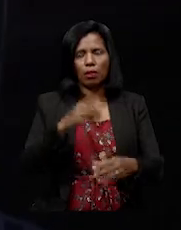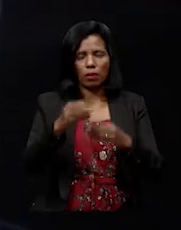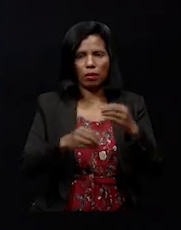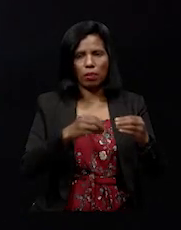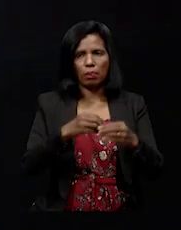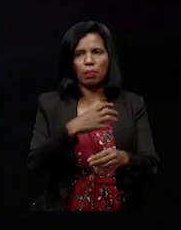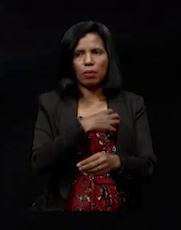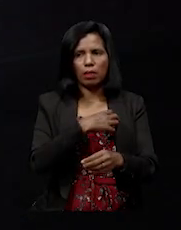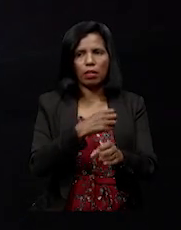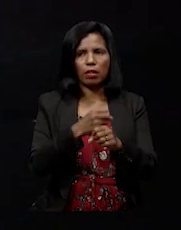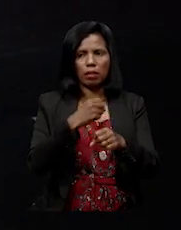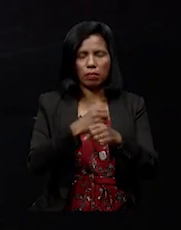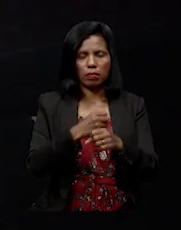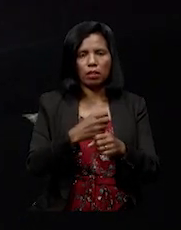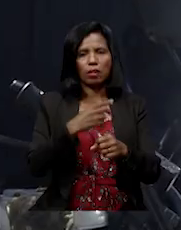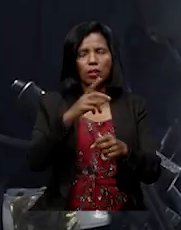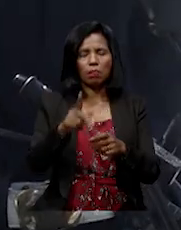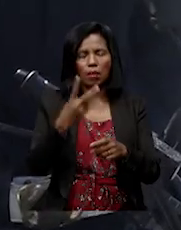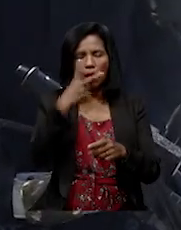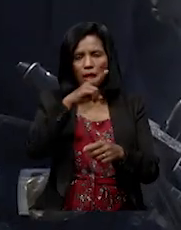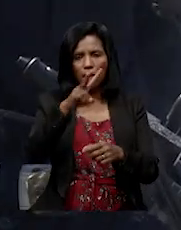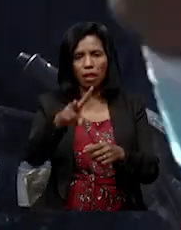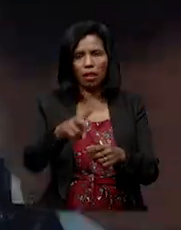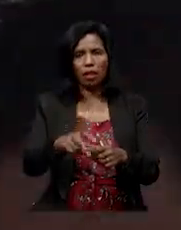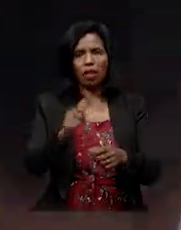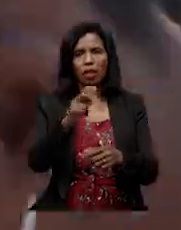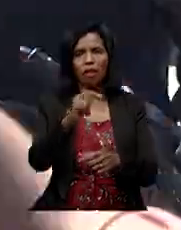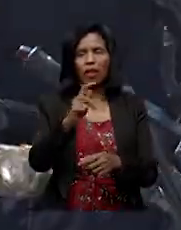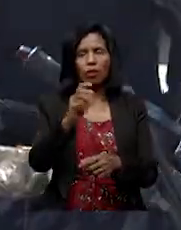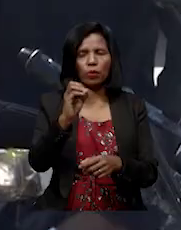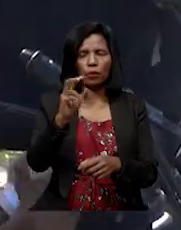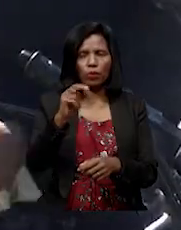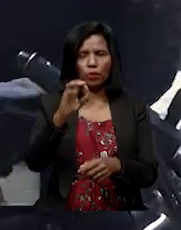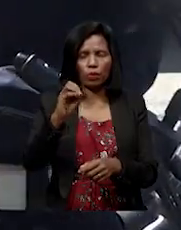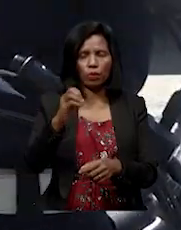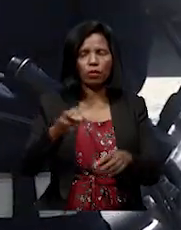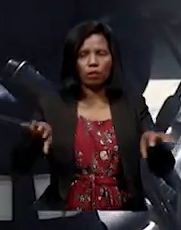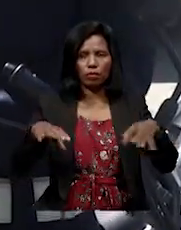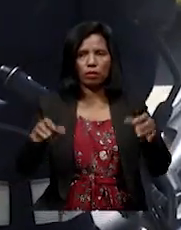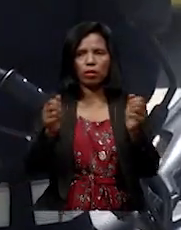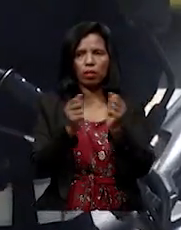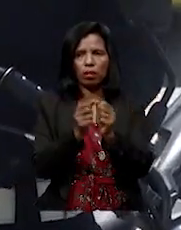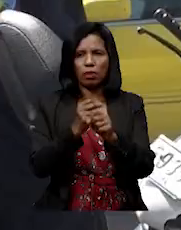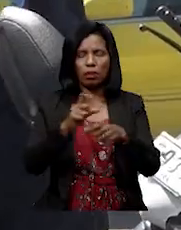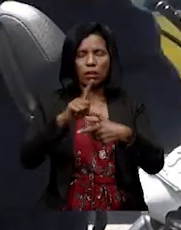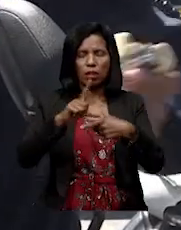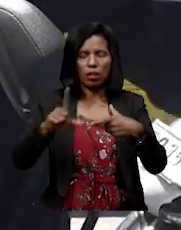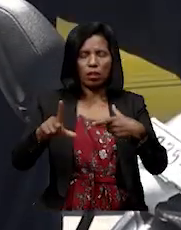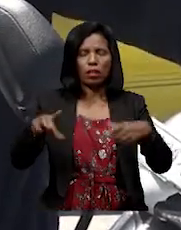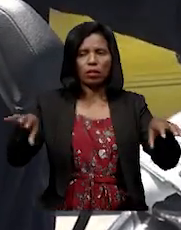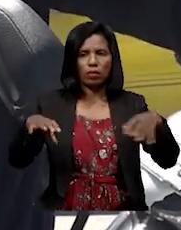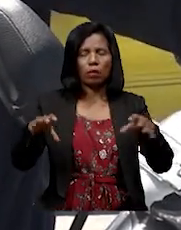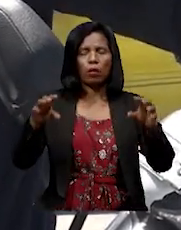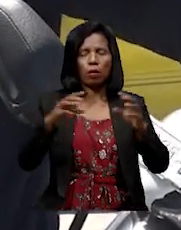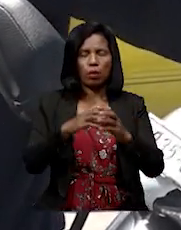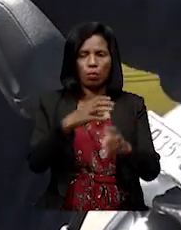nebe sempre halo passa revista ba veículo sira Antônio da Costa Hatutan. Se esforço atu halo linha coordenação ho polícia